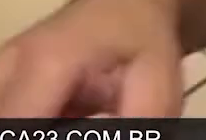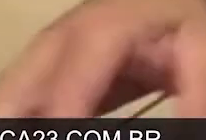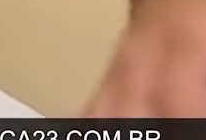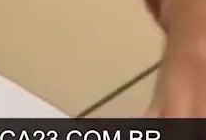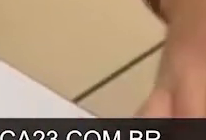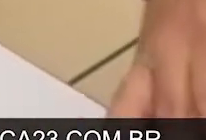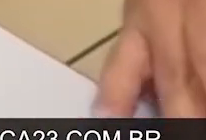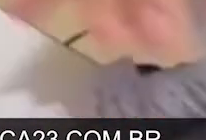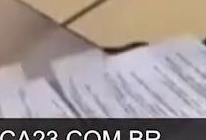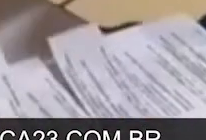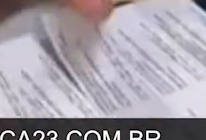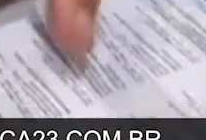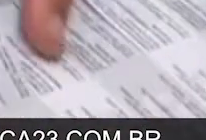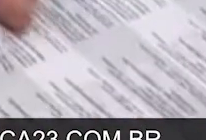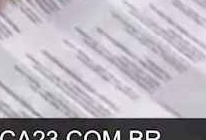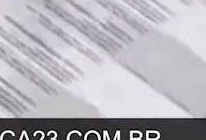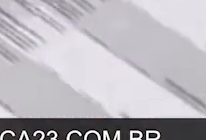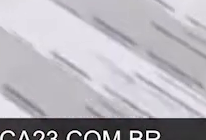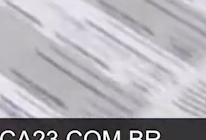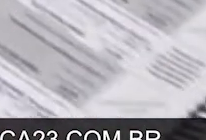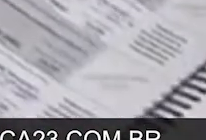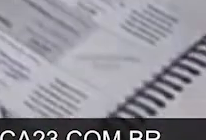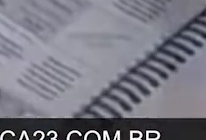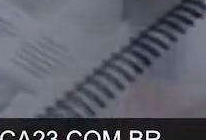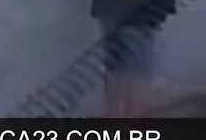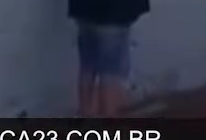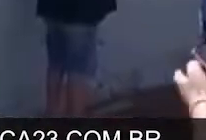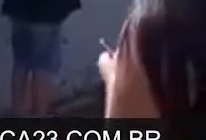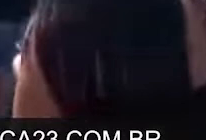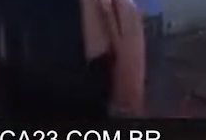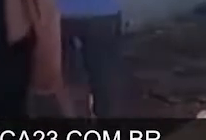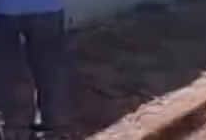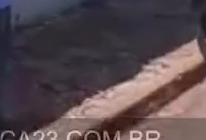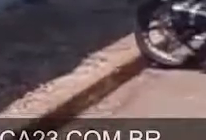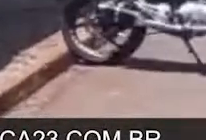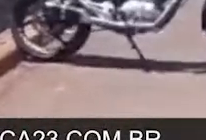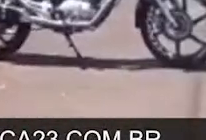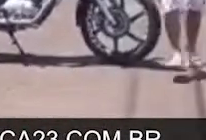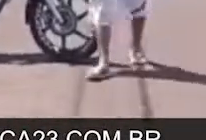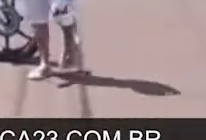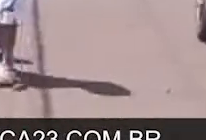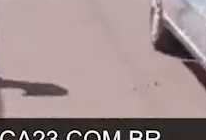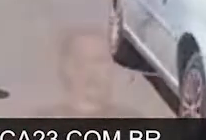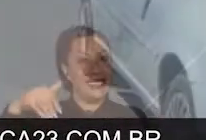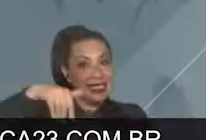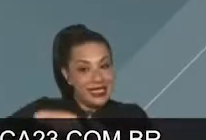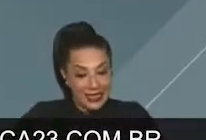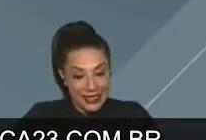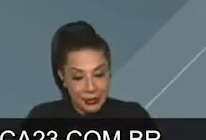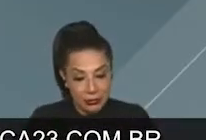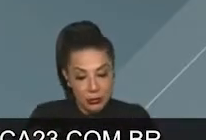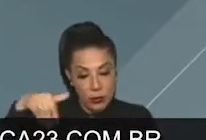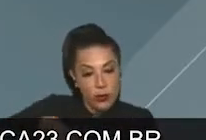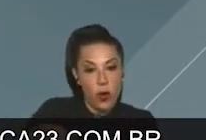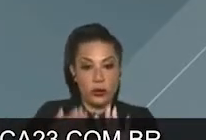Vamos entender agora aqui no JR 23 o que pode e o que não pode no dia da votação. Roda o BT. A